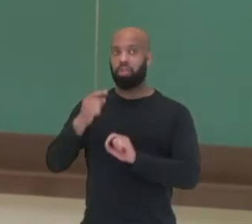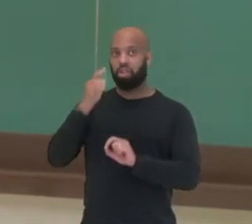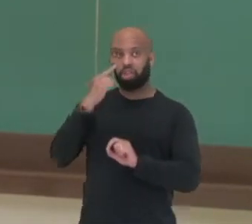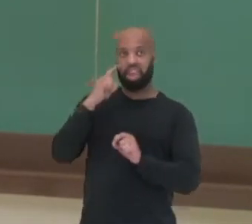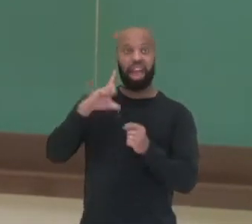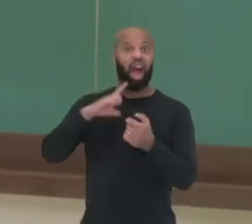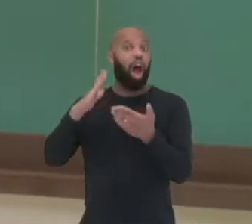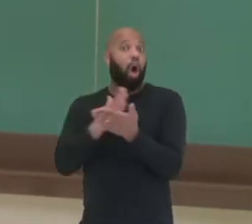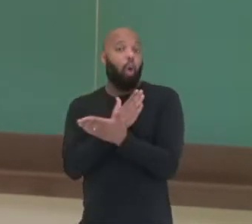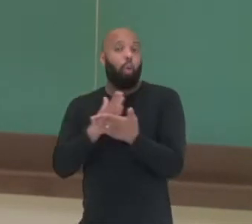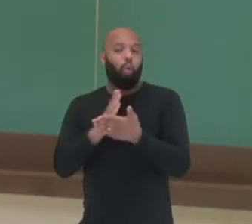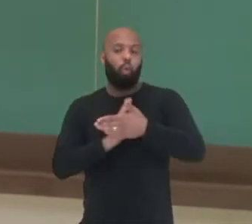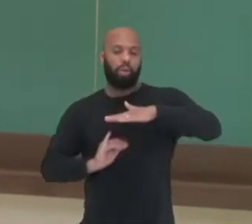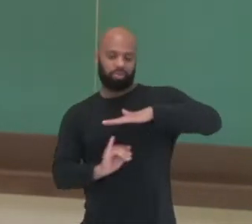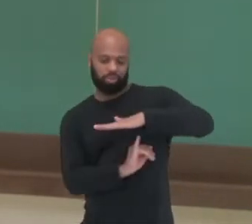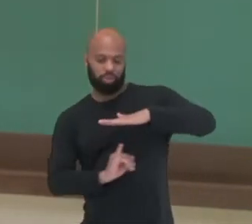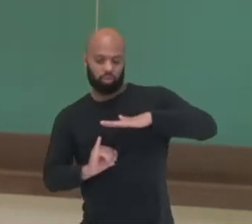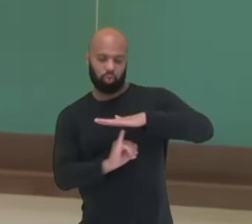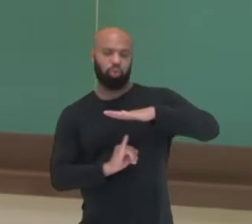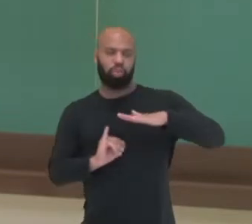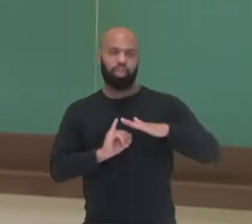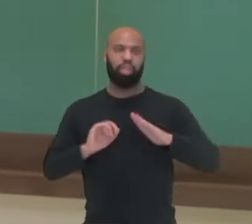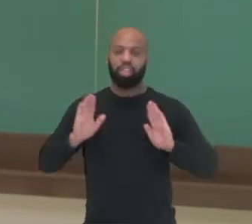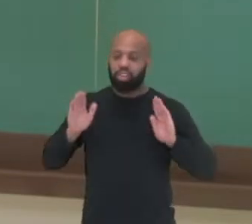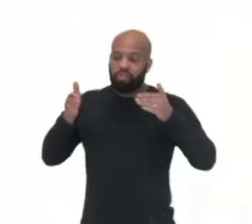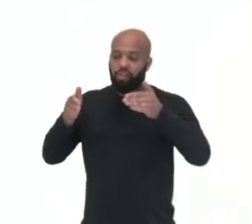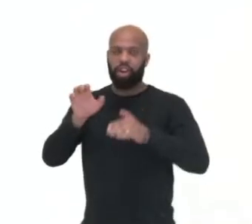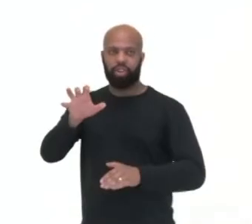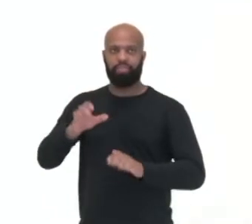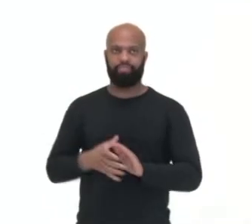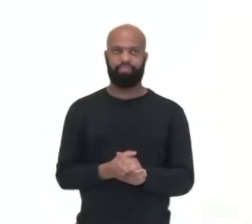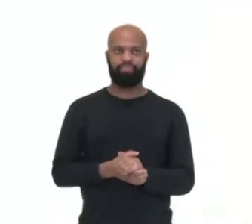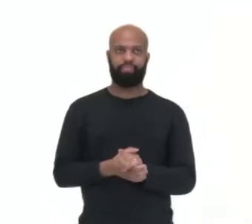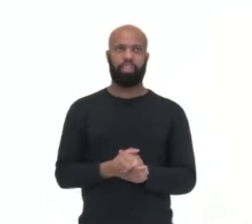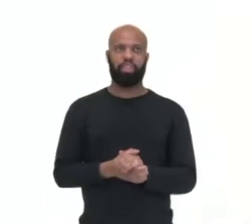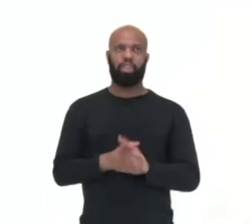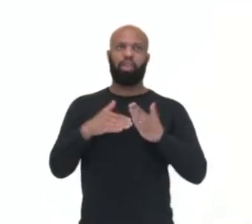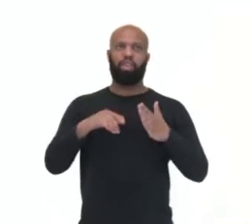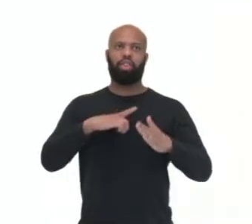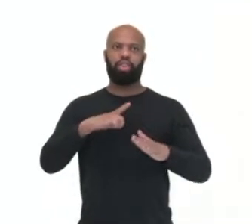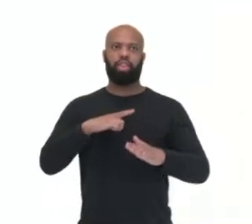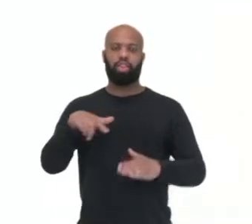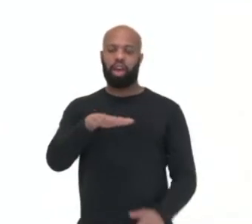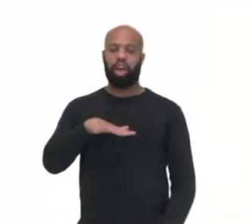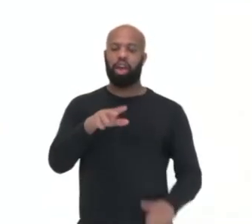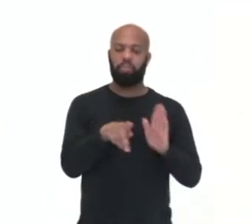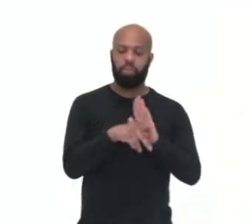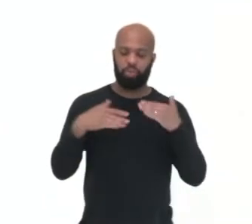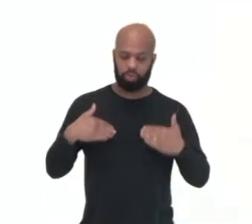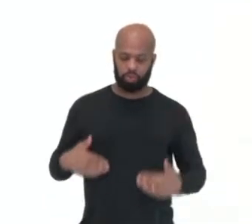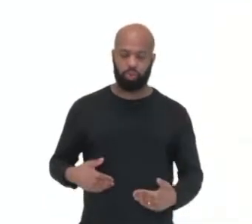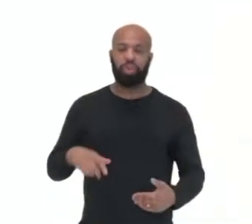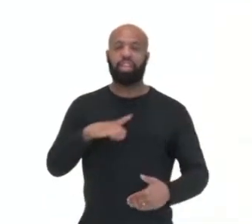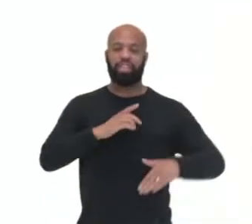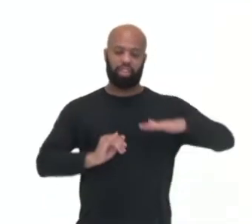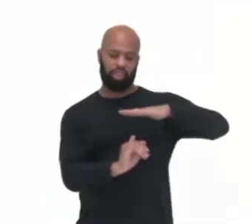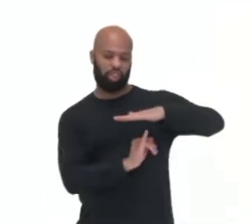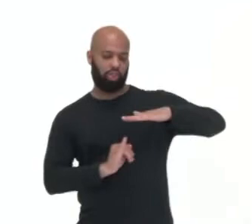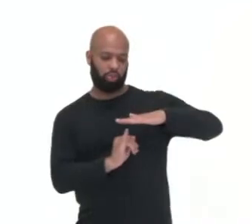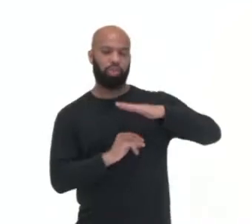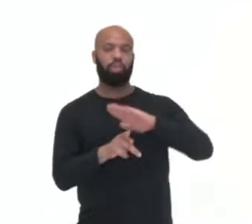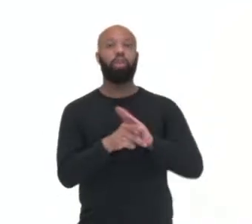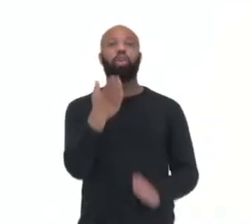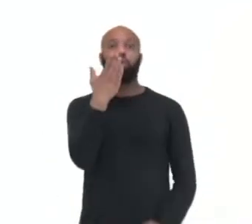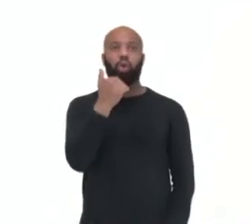algumas dessas indústrias que focam nesse objetivo? Então, com relação ao mercado do corpo, a gente tem indústrias de